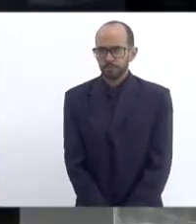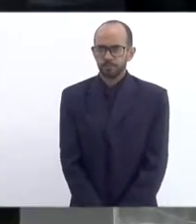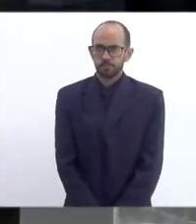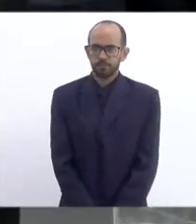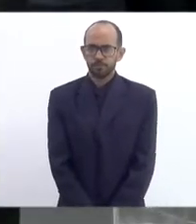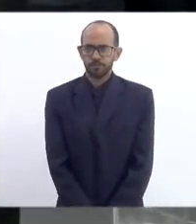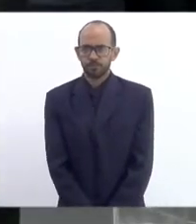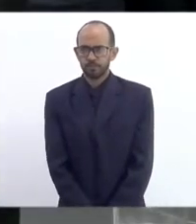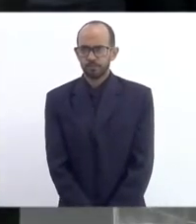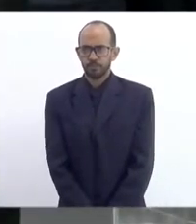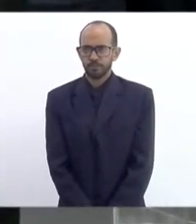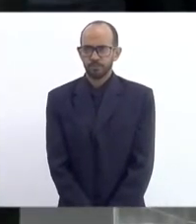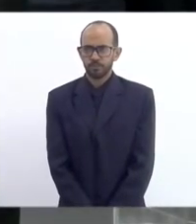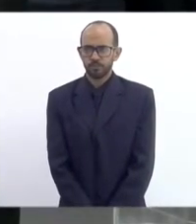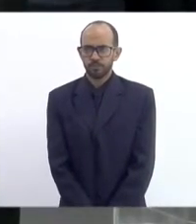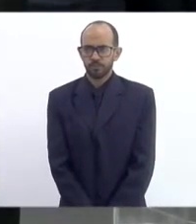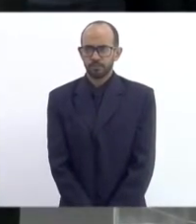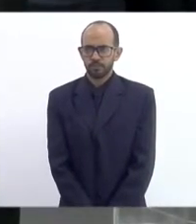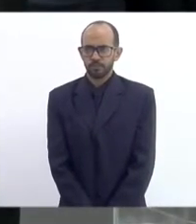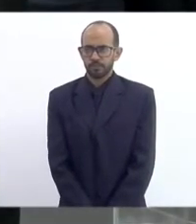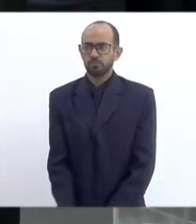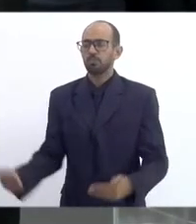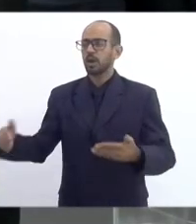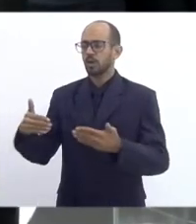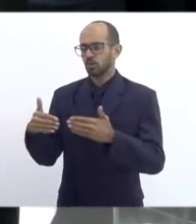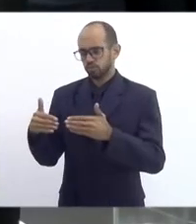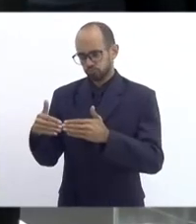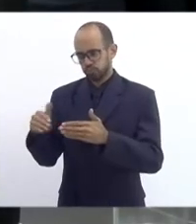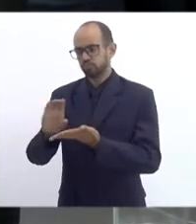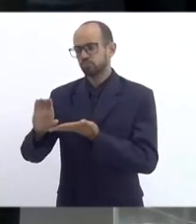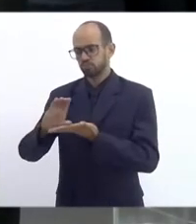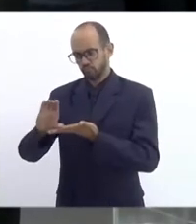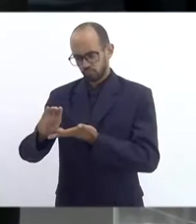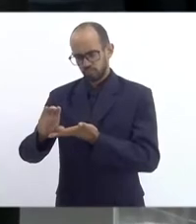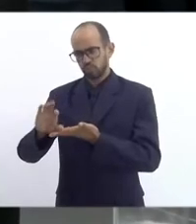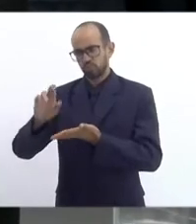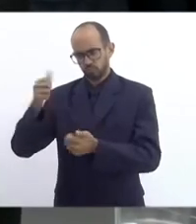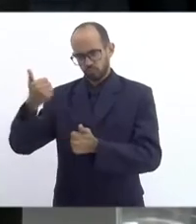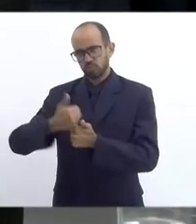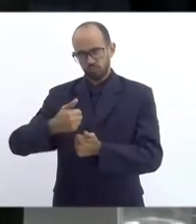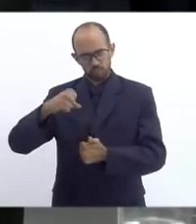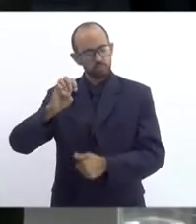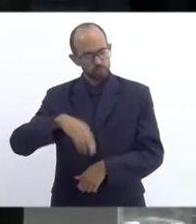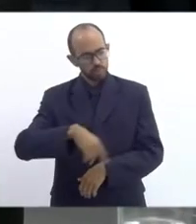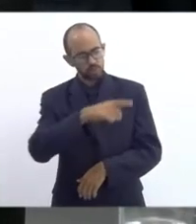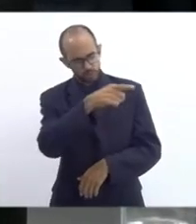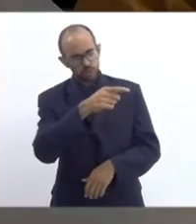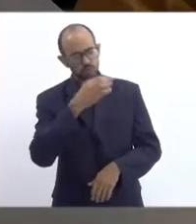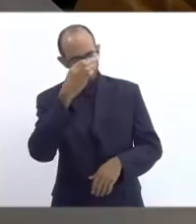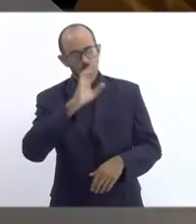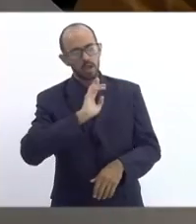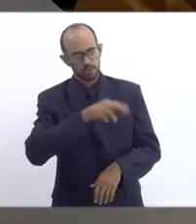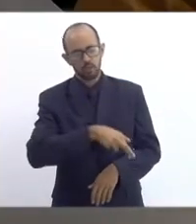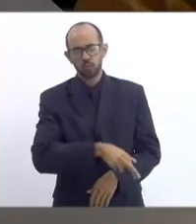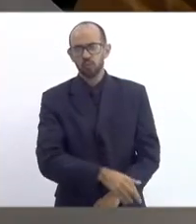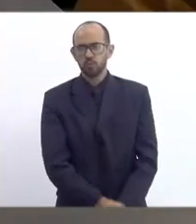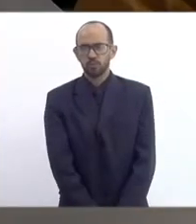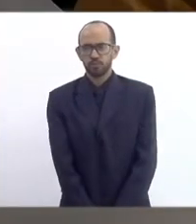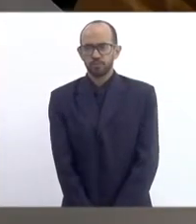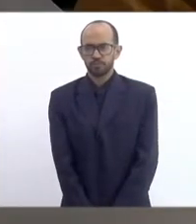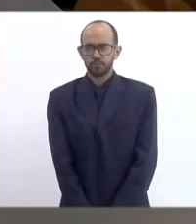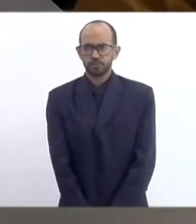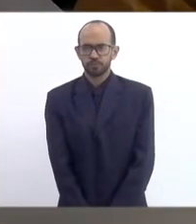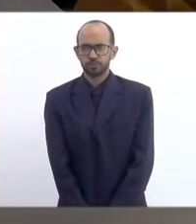Então, voto pela constitucionalidade do substitutivo. Sim. Isso ainda pode ser emendado